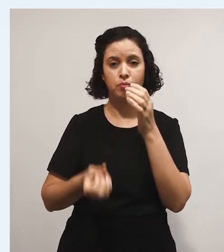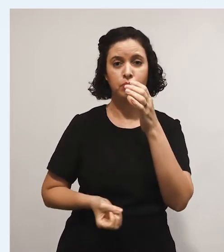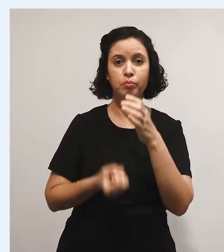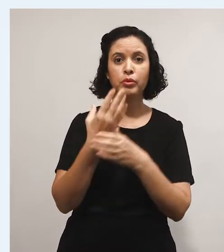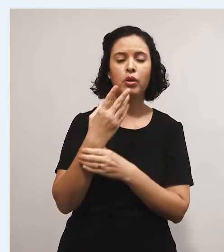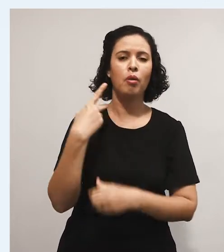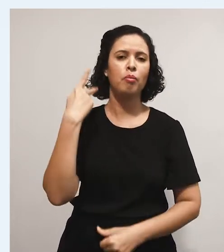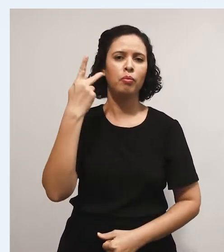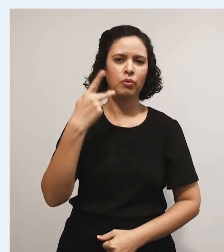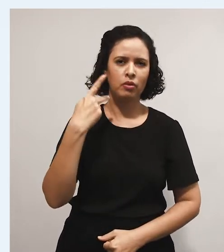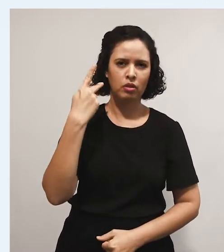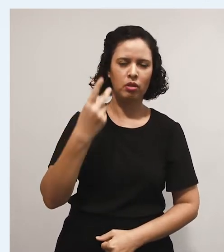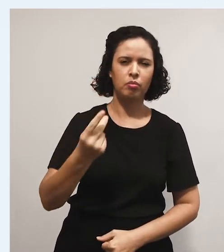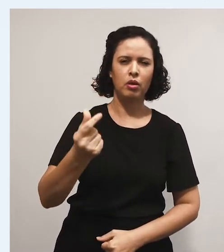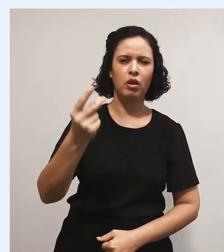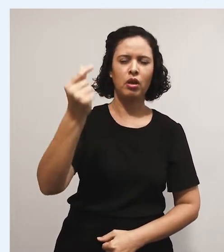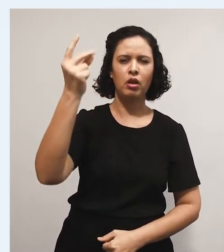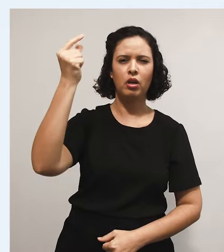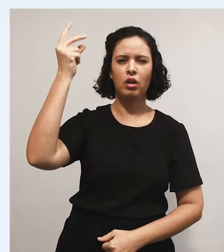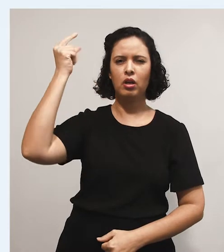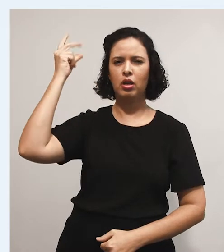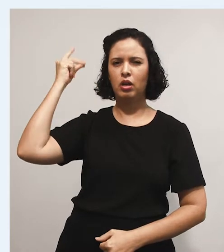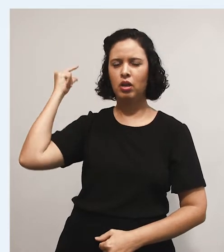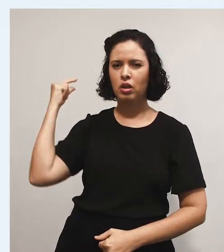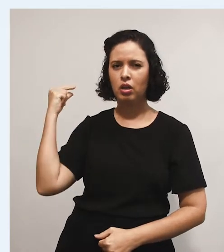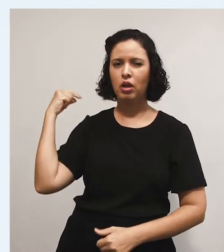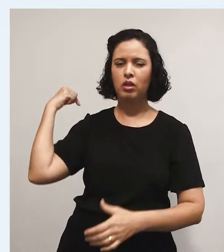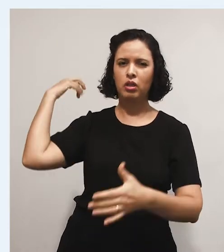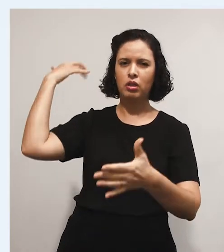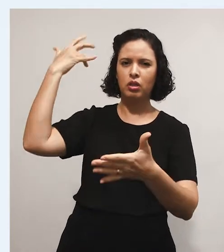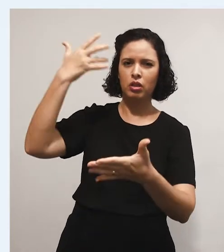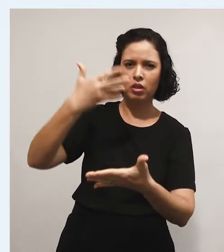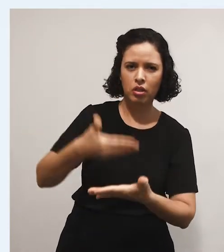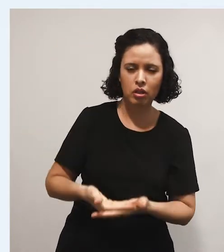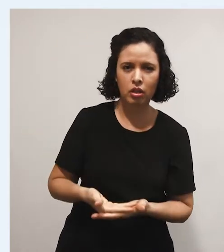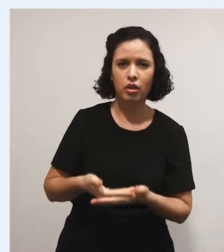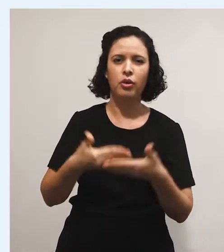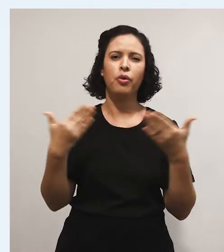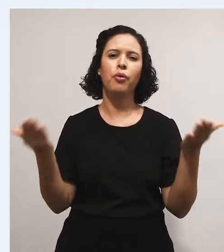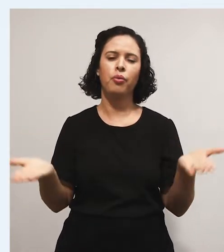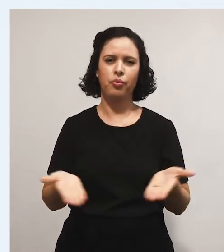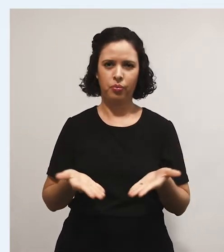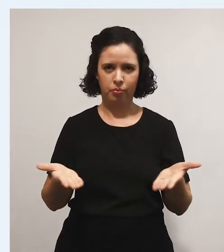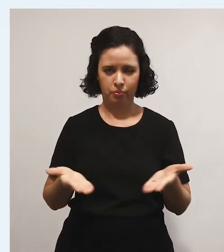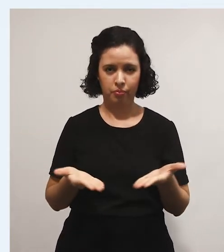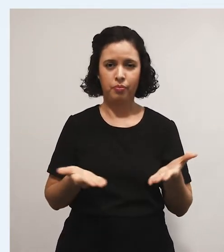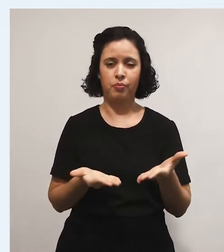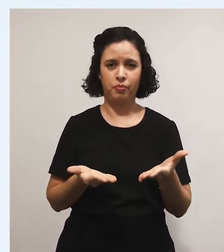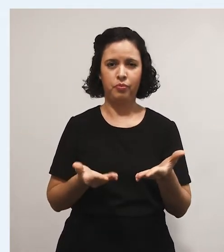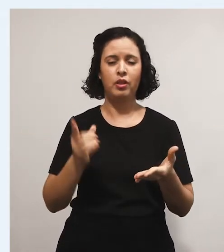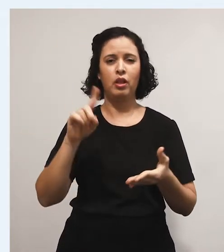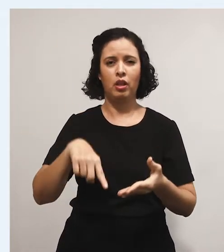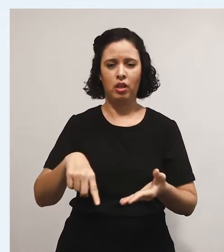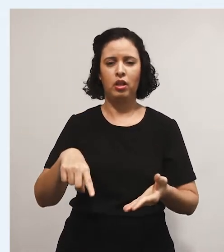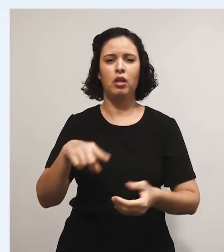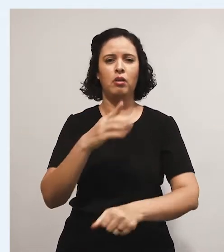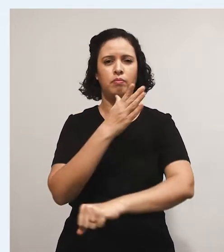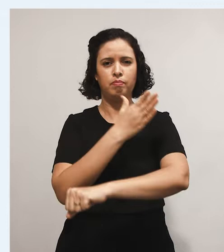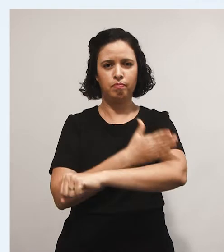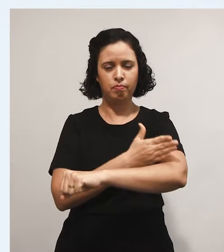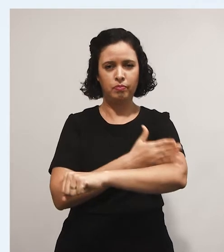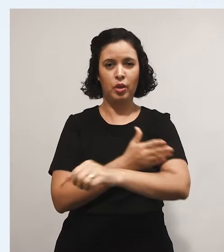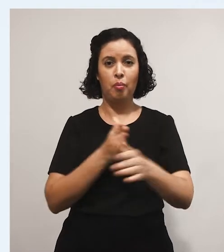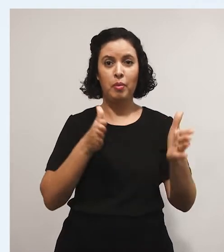política, desde o mundo antigo até o seu desenvolvimento, passando pela Idade Média, passando